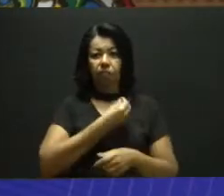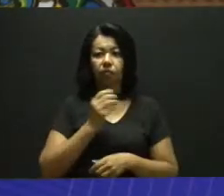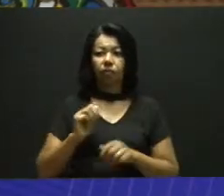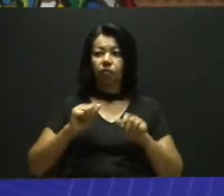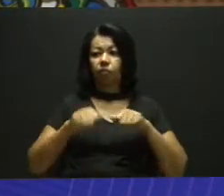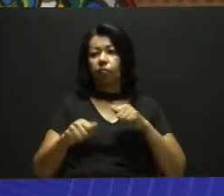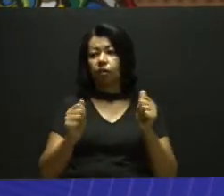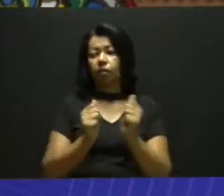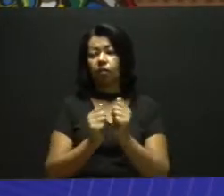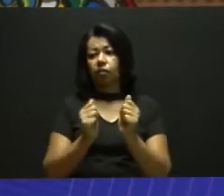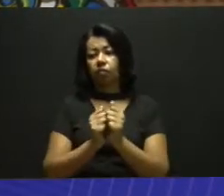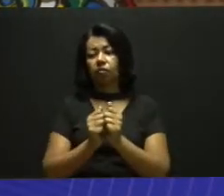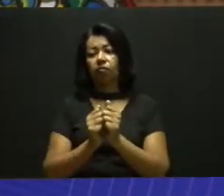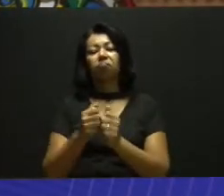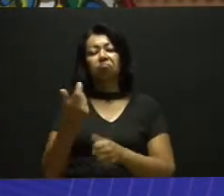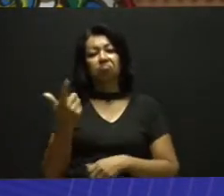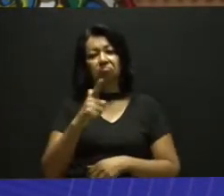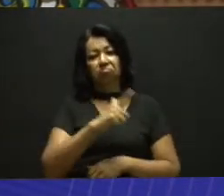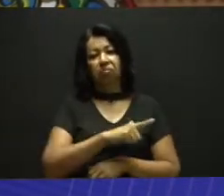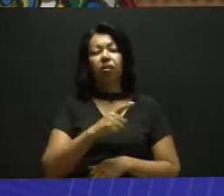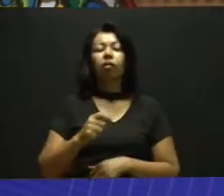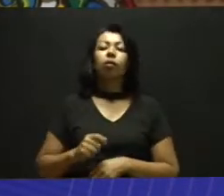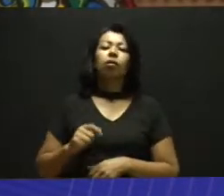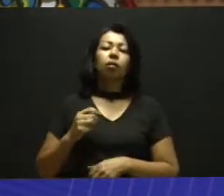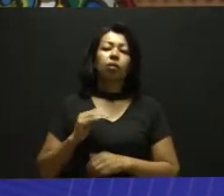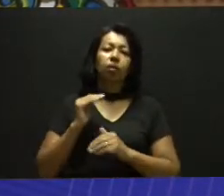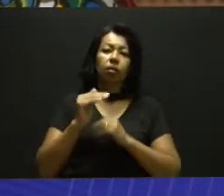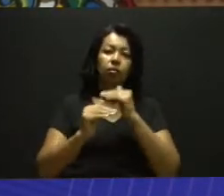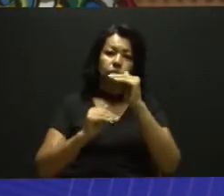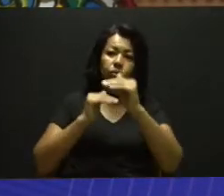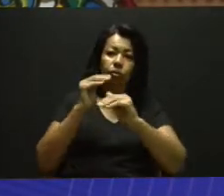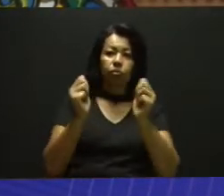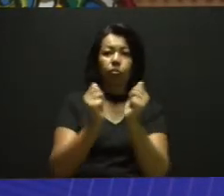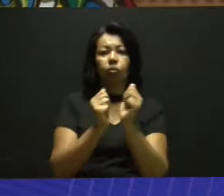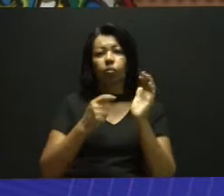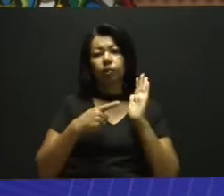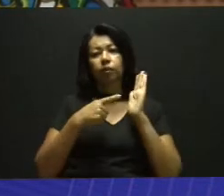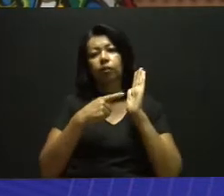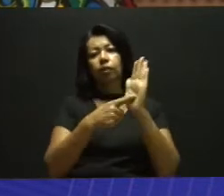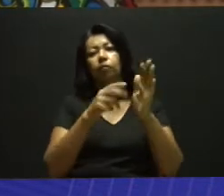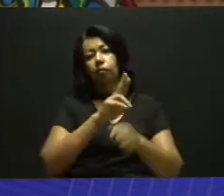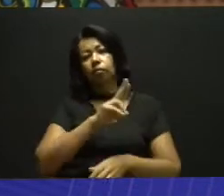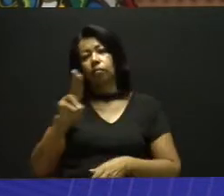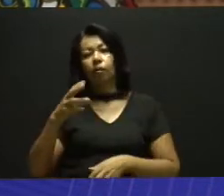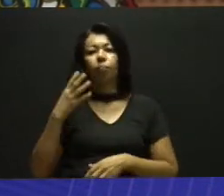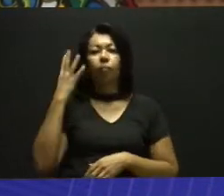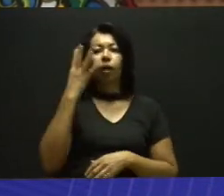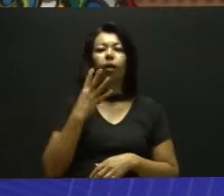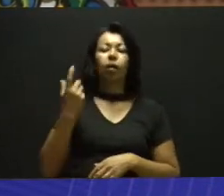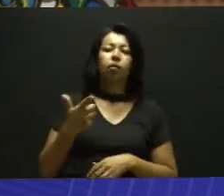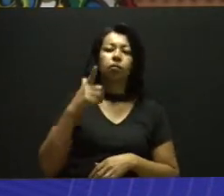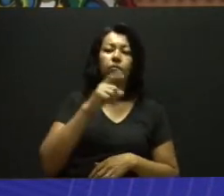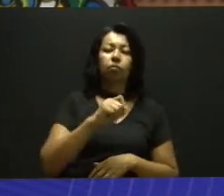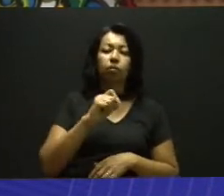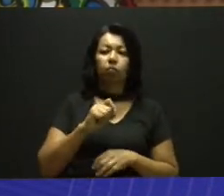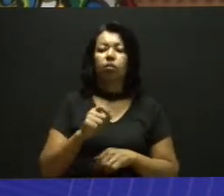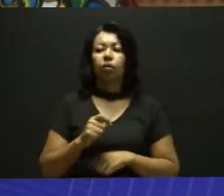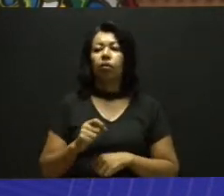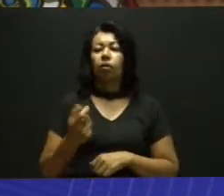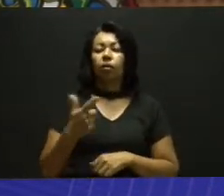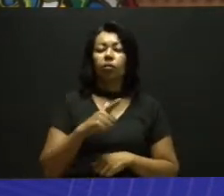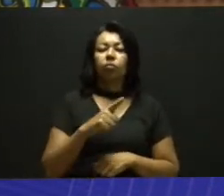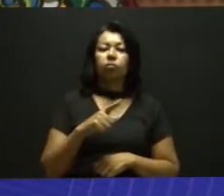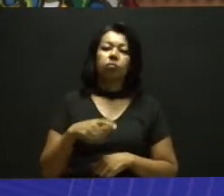talento nato se foi reconhecendo sua carreira com apresentações títulos palestras bancas examinadoras e diversos